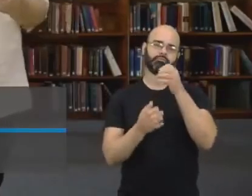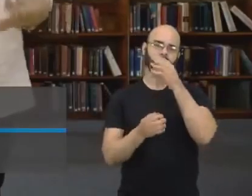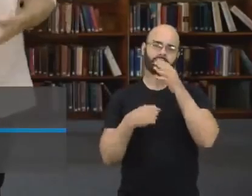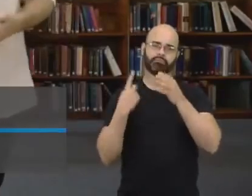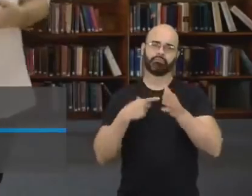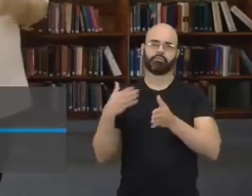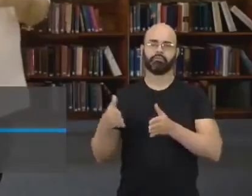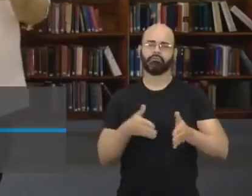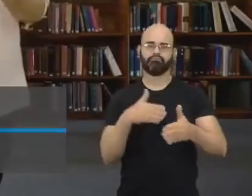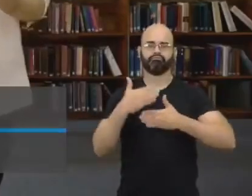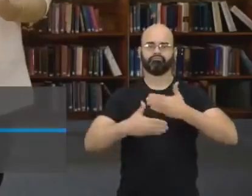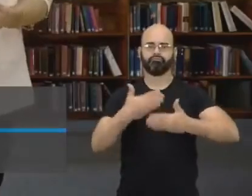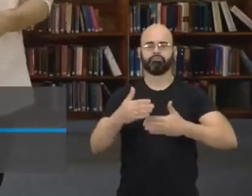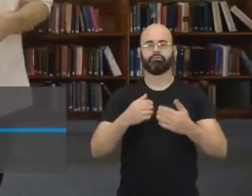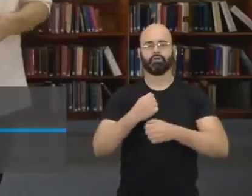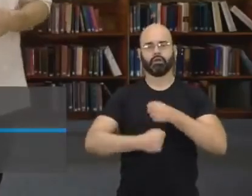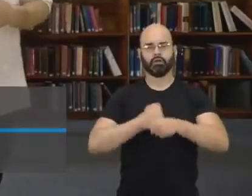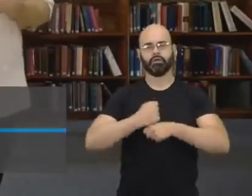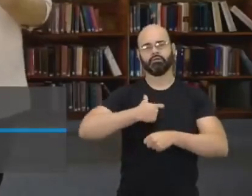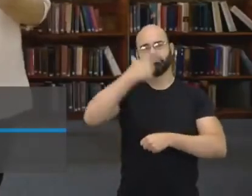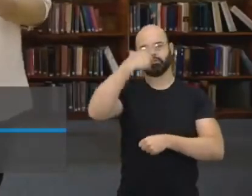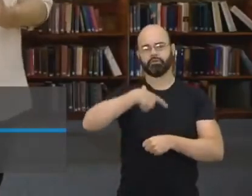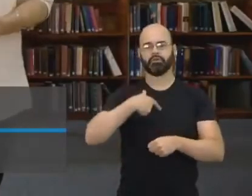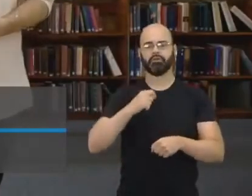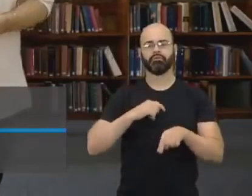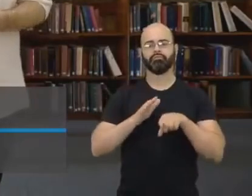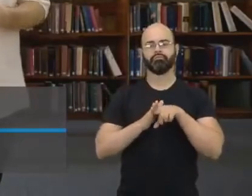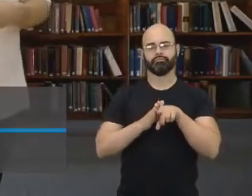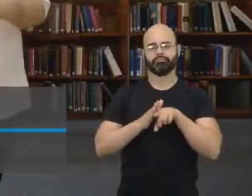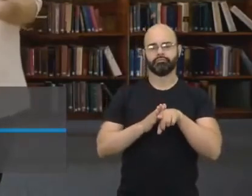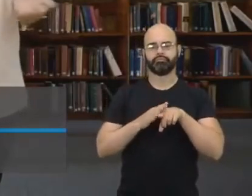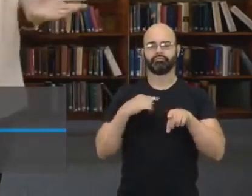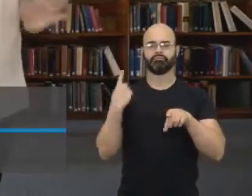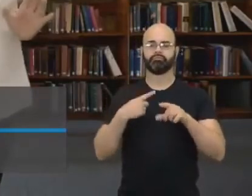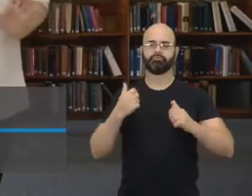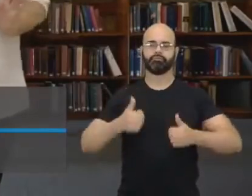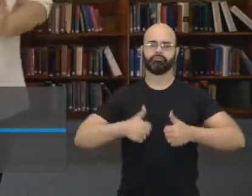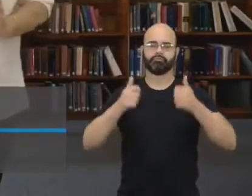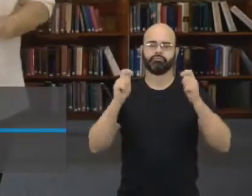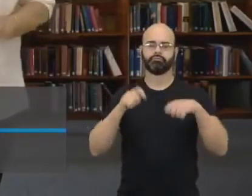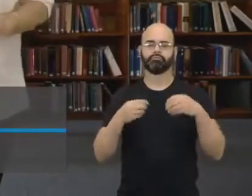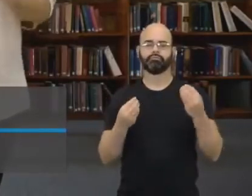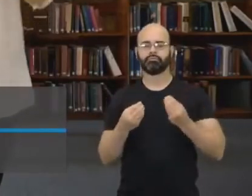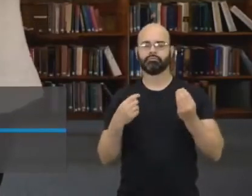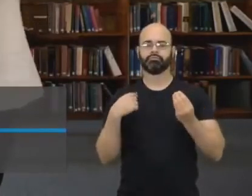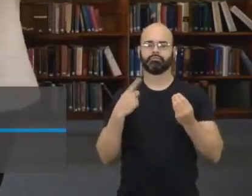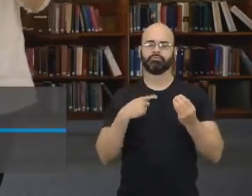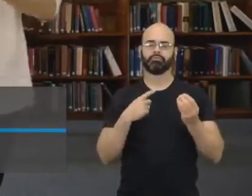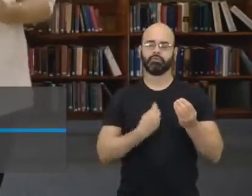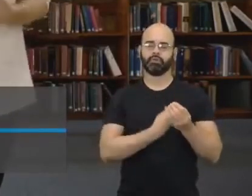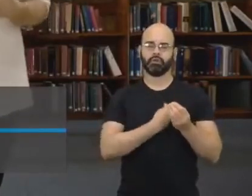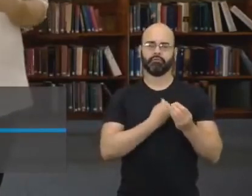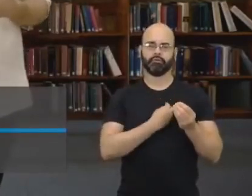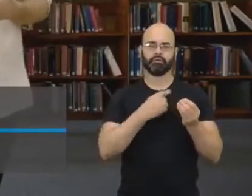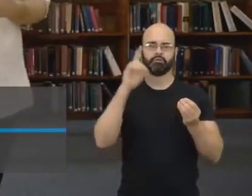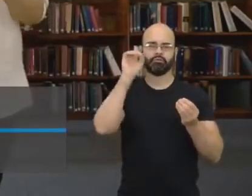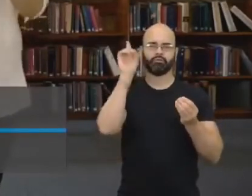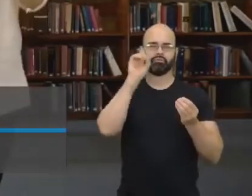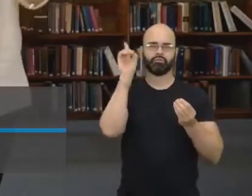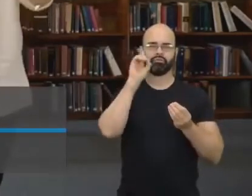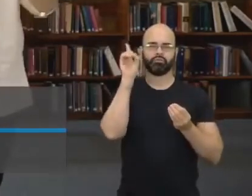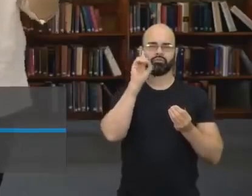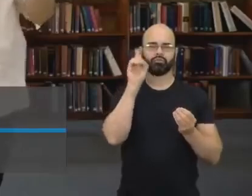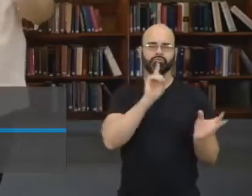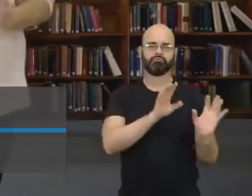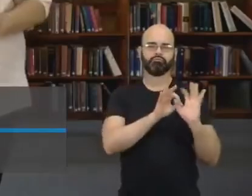viemos pesquisando quem somos, né? Como podemos melhorar de forma aí dentro do nosso cotidiano. E a gente tem, por isso que